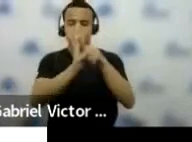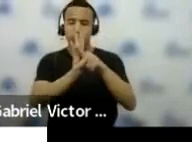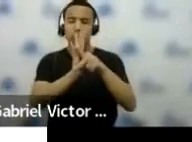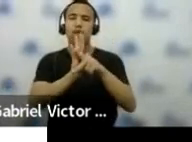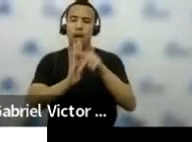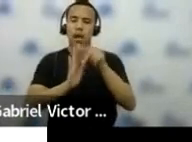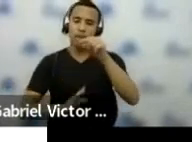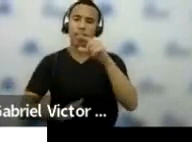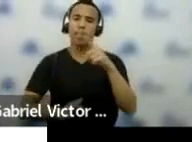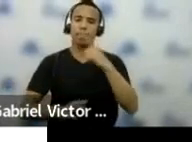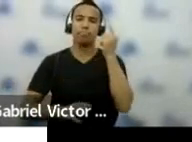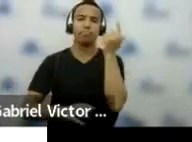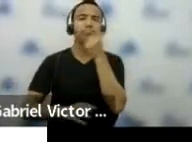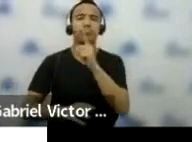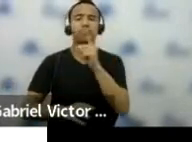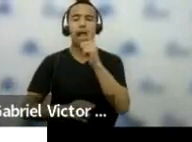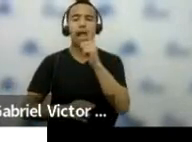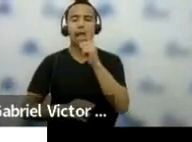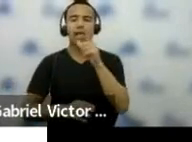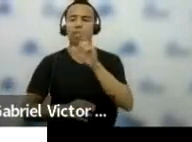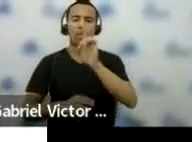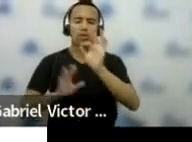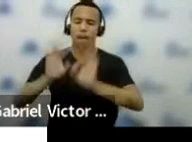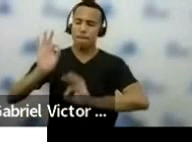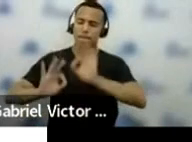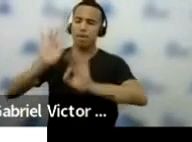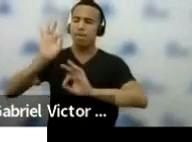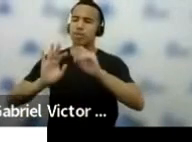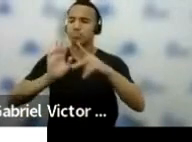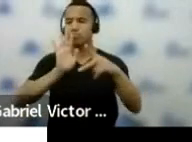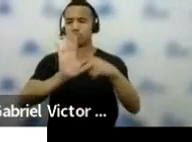vale destacar aqui, que não é só projetos que pegam